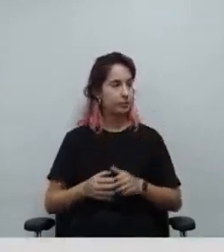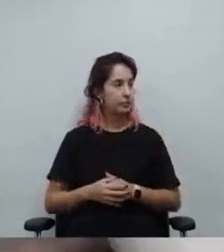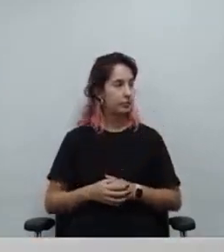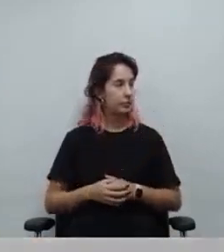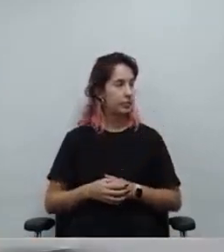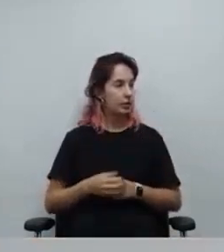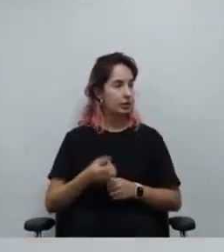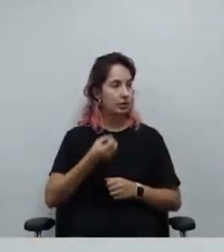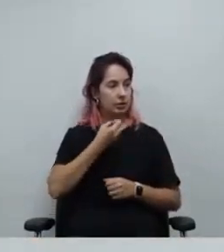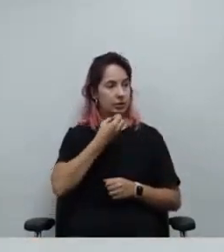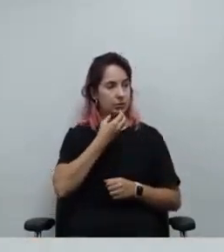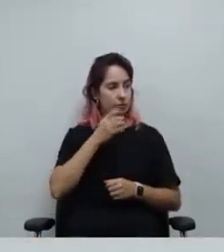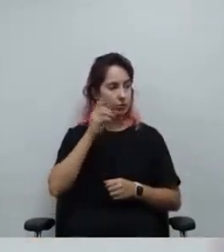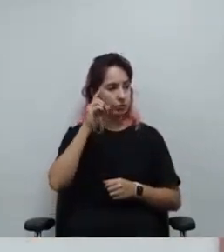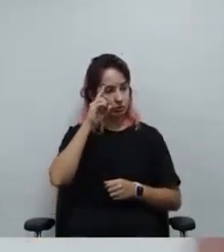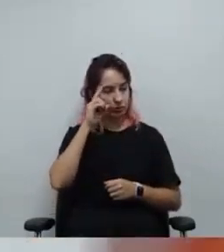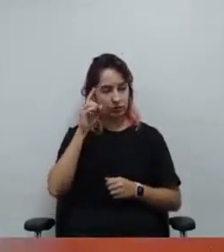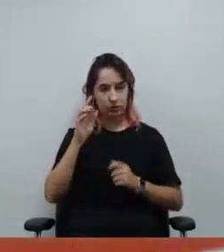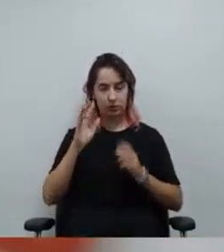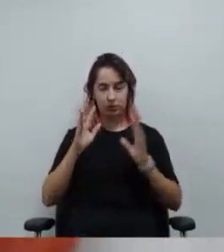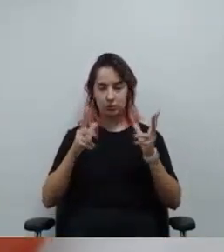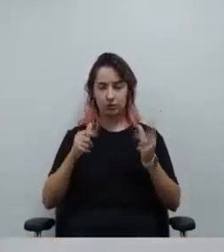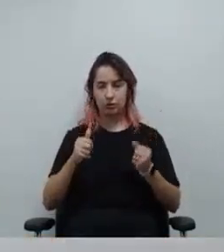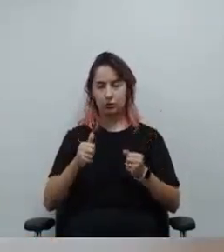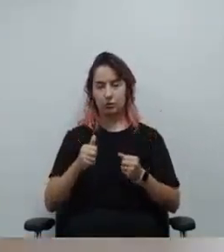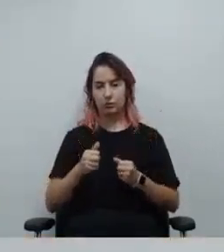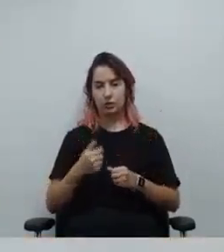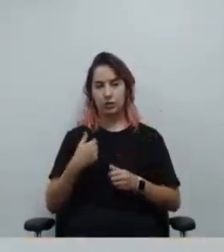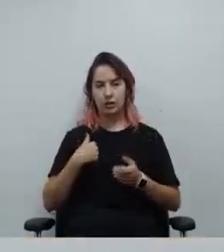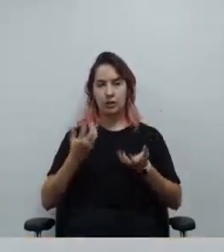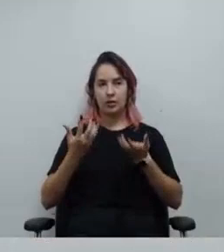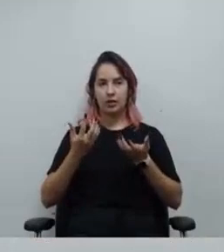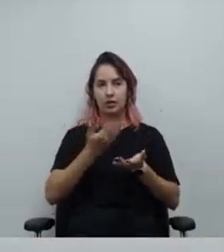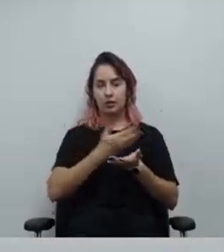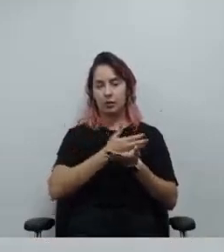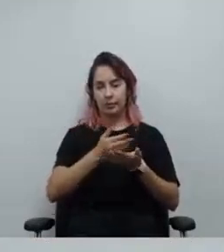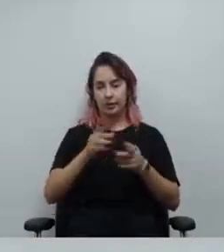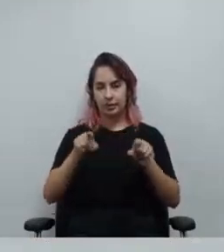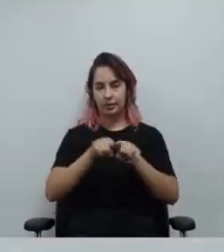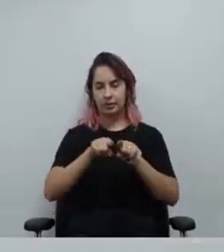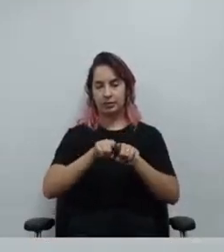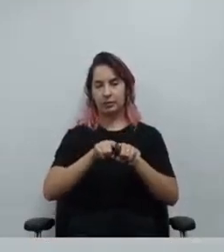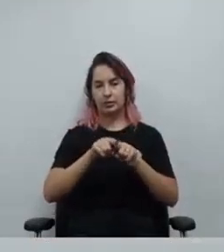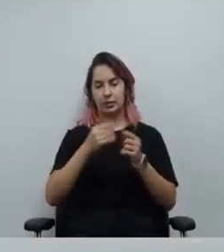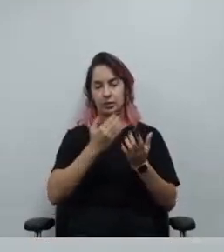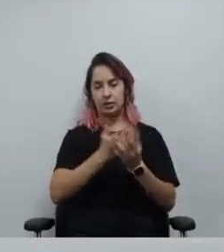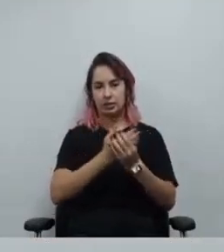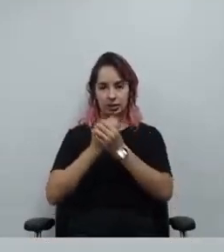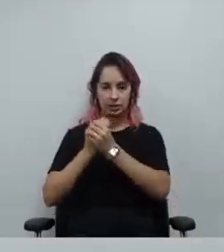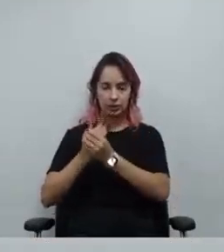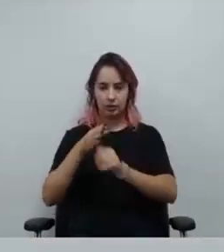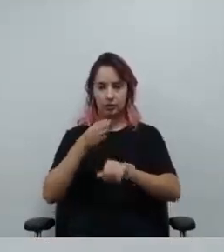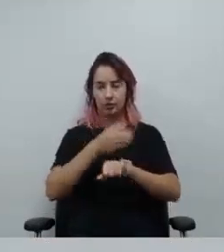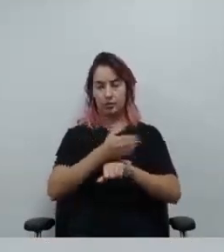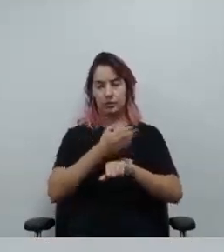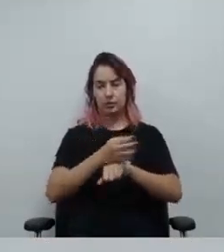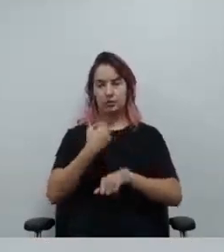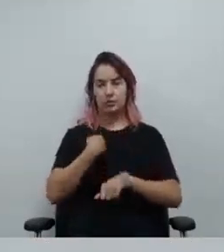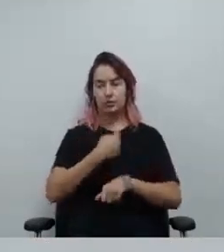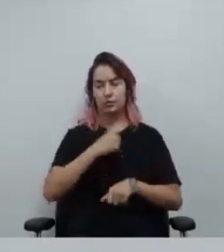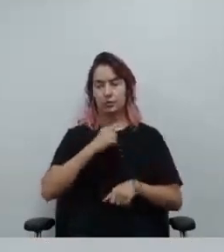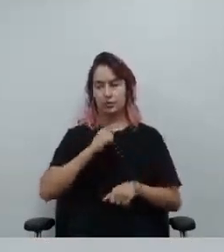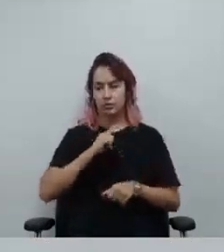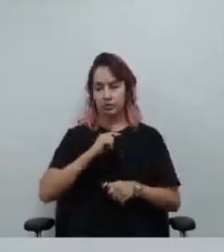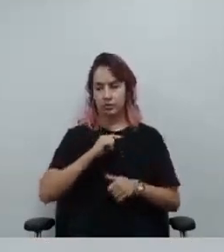Bom dia a todas, a todos. Queria iniciar também aqui saudando as participações que tivemos hoje aqui no